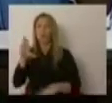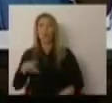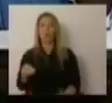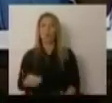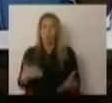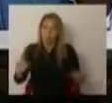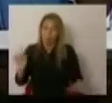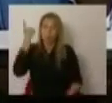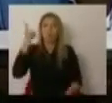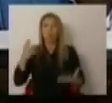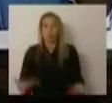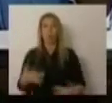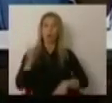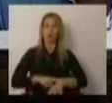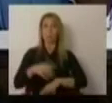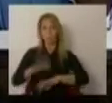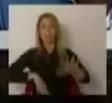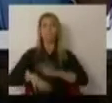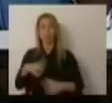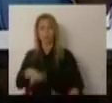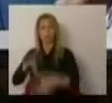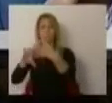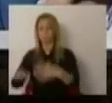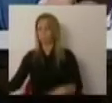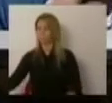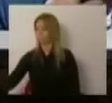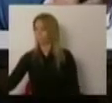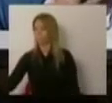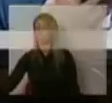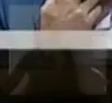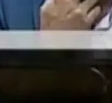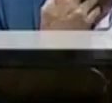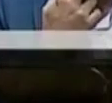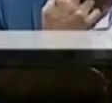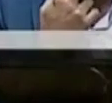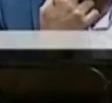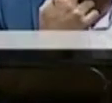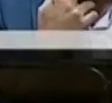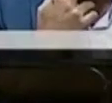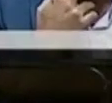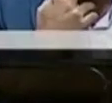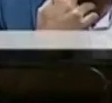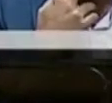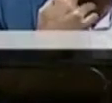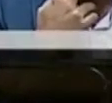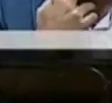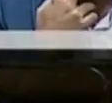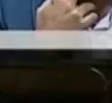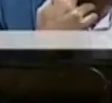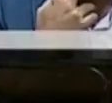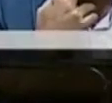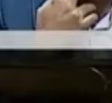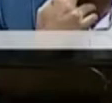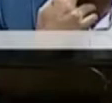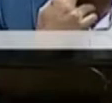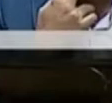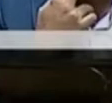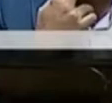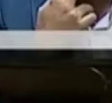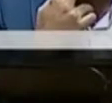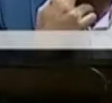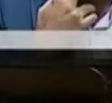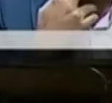hora, neste momento, de fazer esse afrontamento. Em terceiro lugar, e sobre as migrações. O debate europeu nesta matéria tem deixado